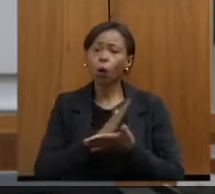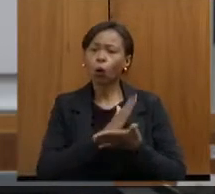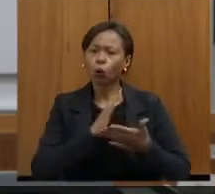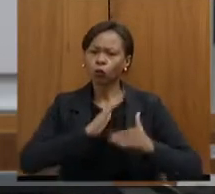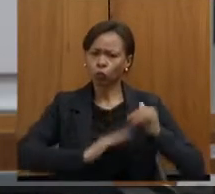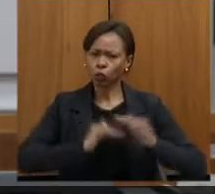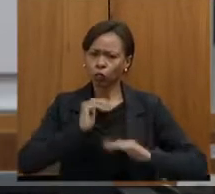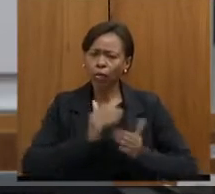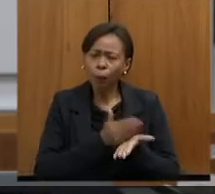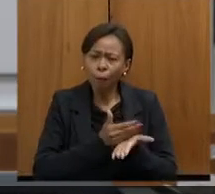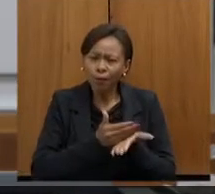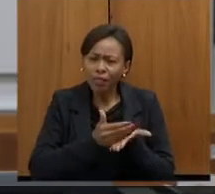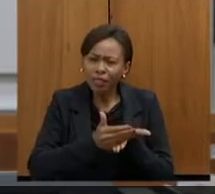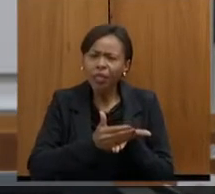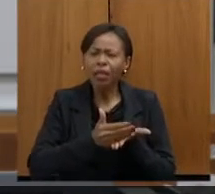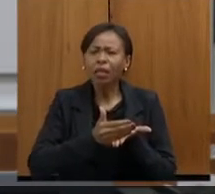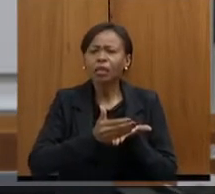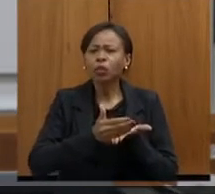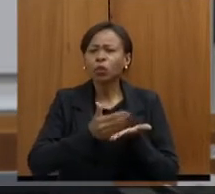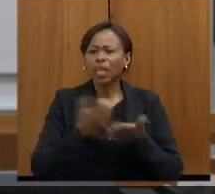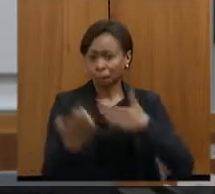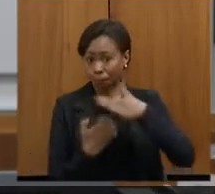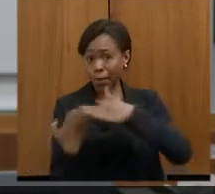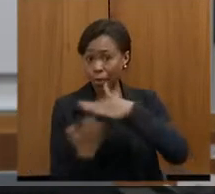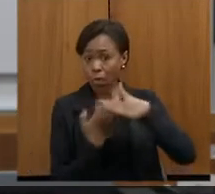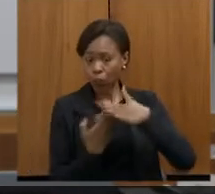com regularização fundiária agora, empresas,